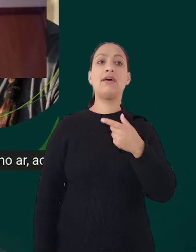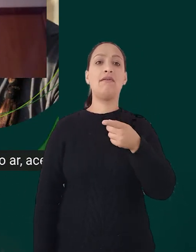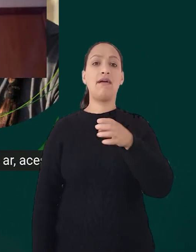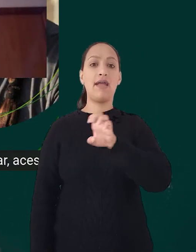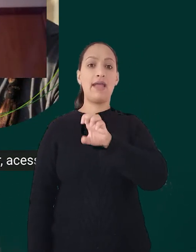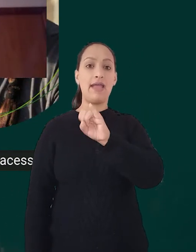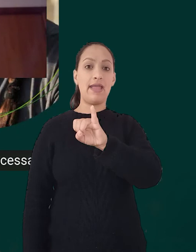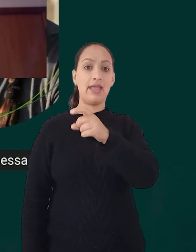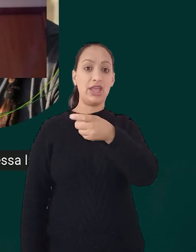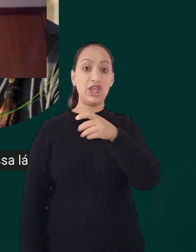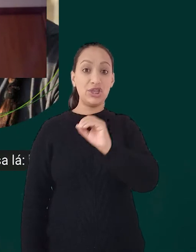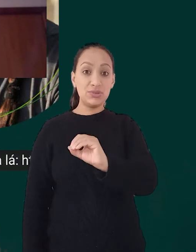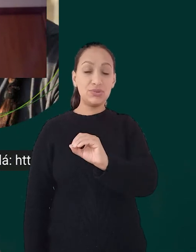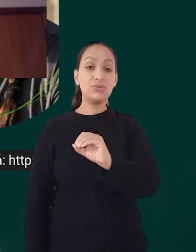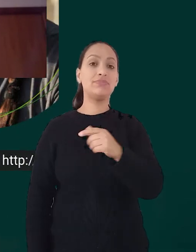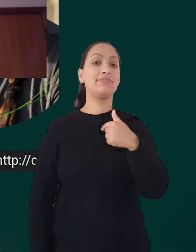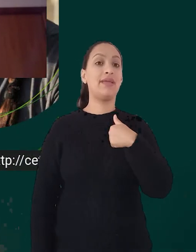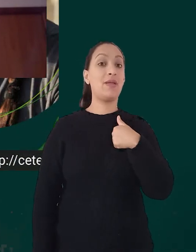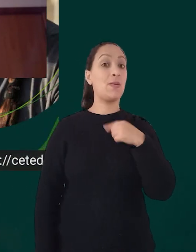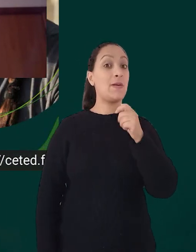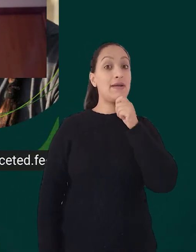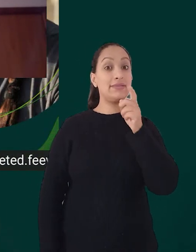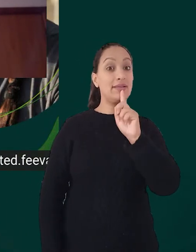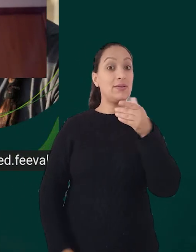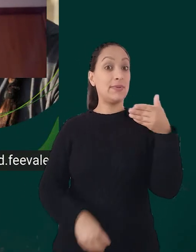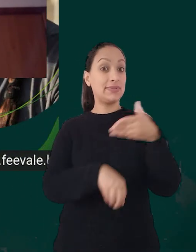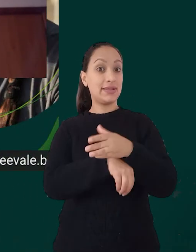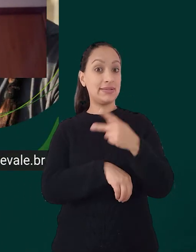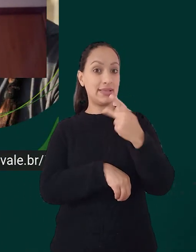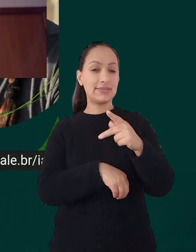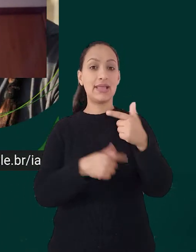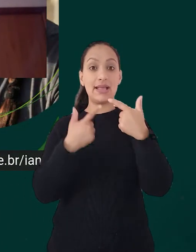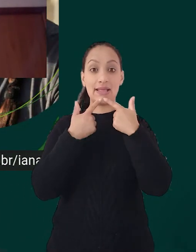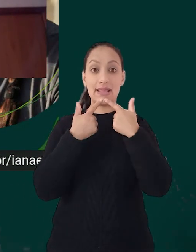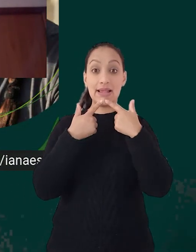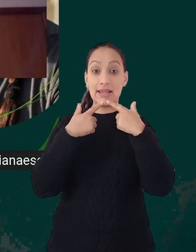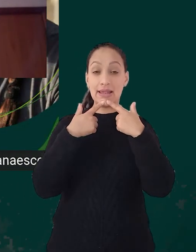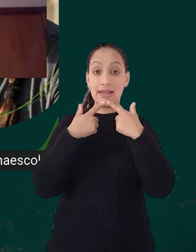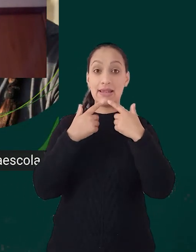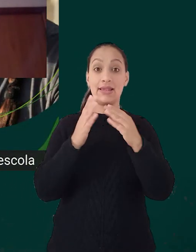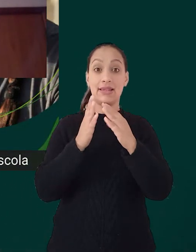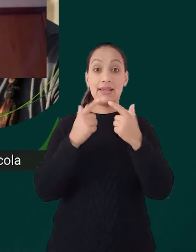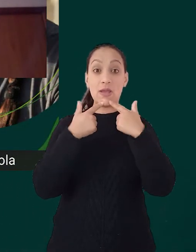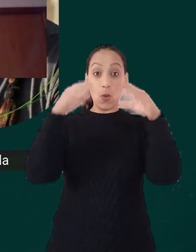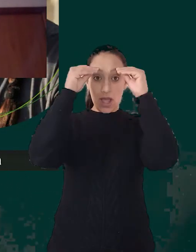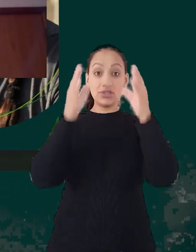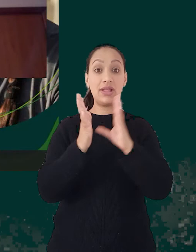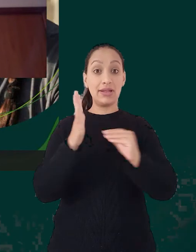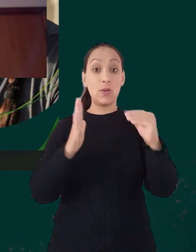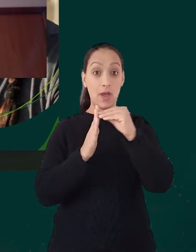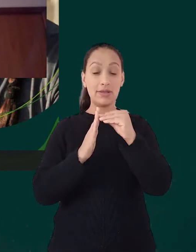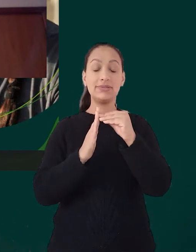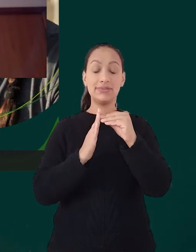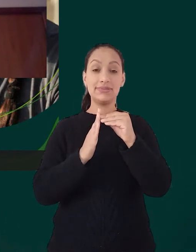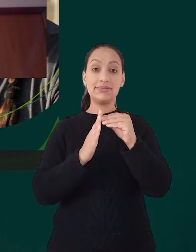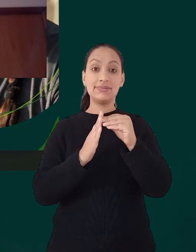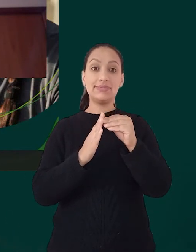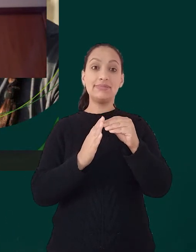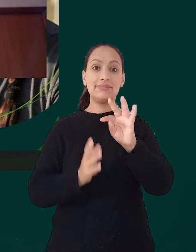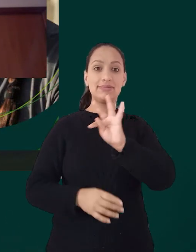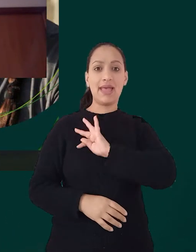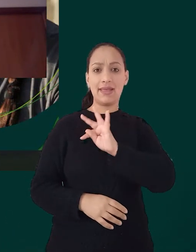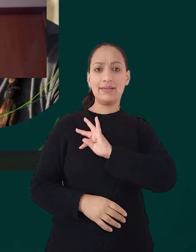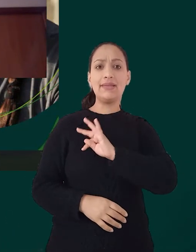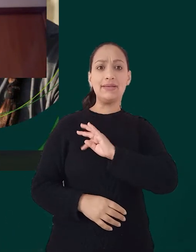e aí... Eu nem entrei nessa linguagem técnica, né, mas sim, são algoritmos, né,